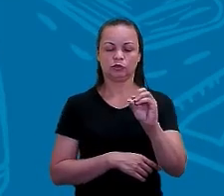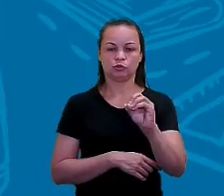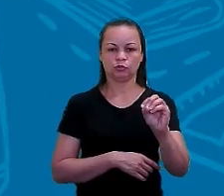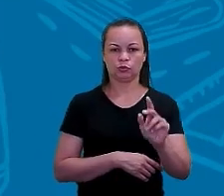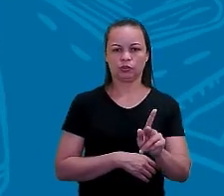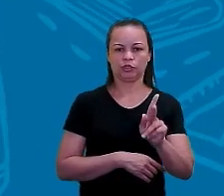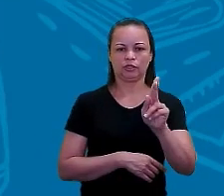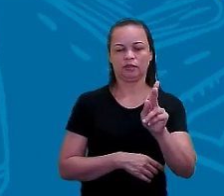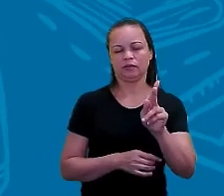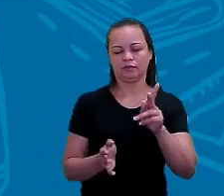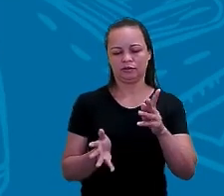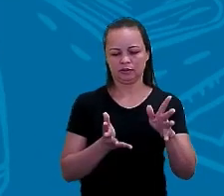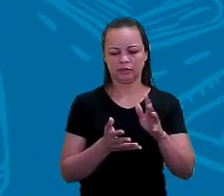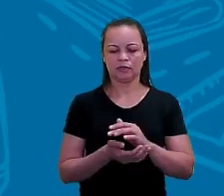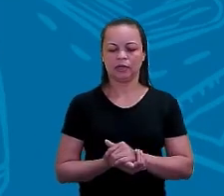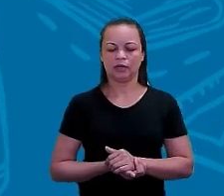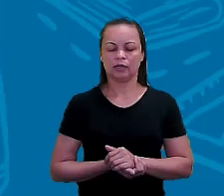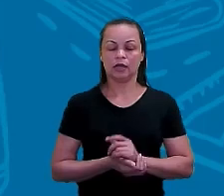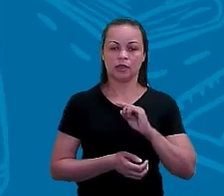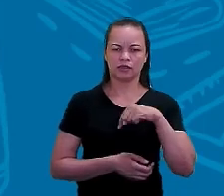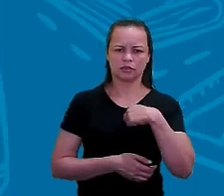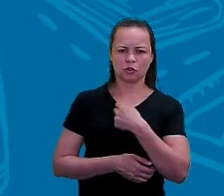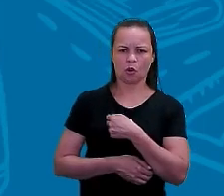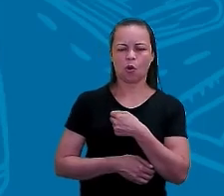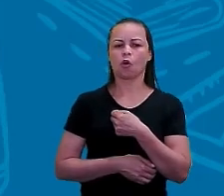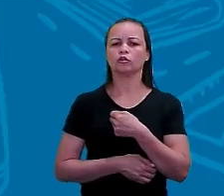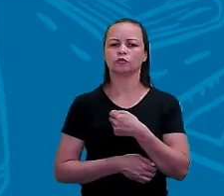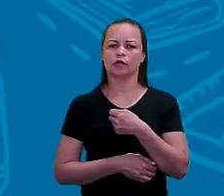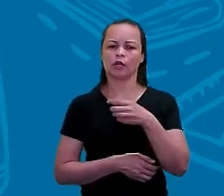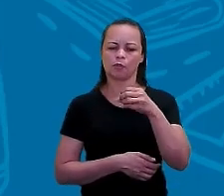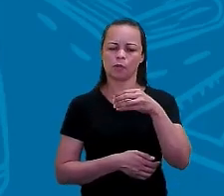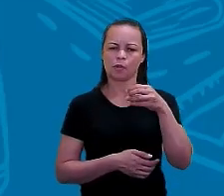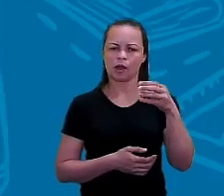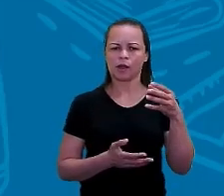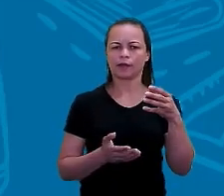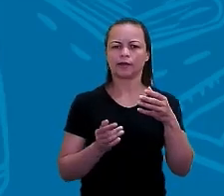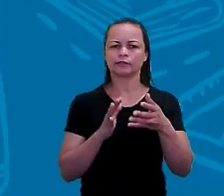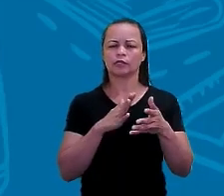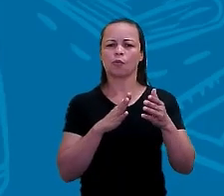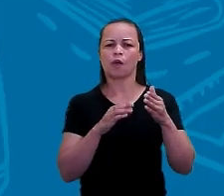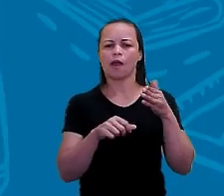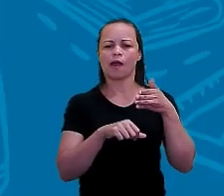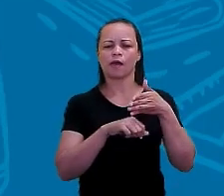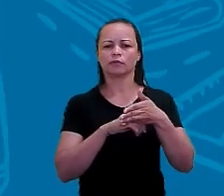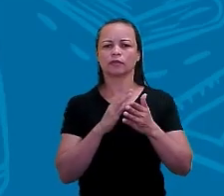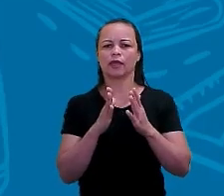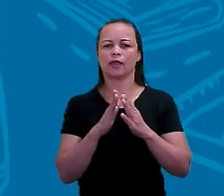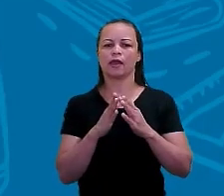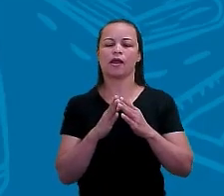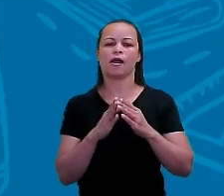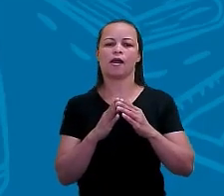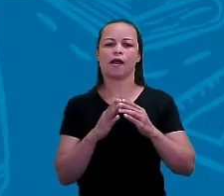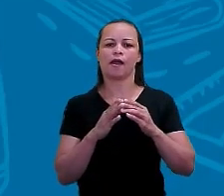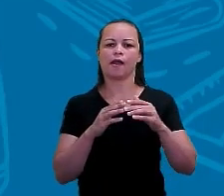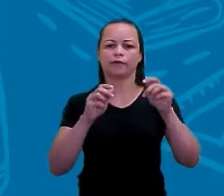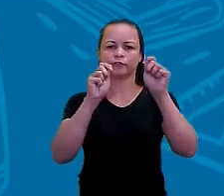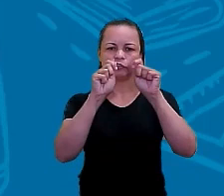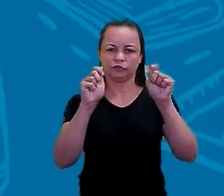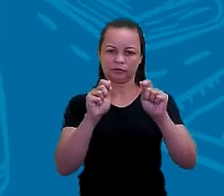to the Statue of Liberty. Nós pegamos uma embarcação até a Estátua da Liberdade. Por que essa frase está aí? Quando ele conta lá